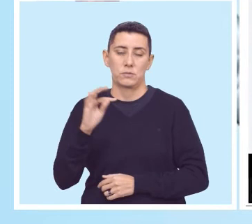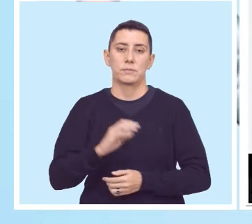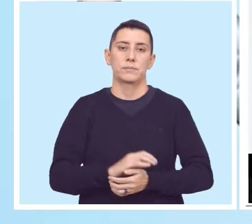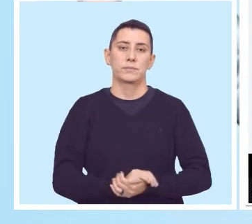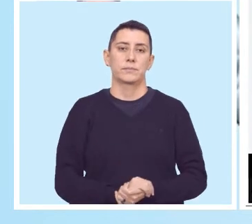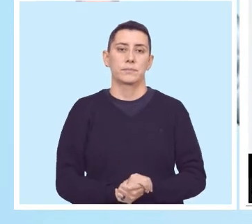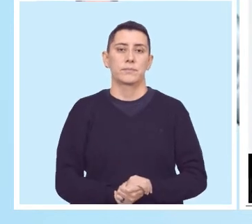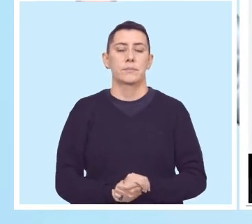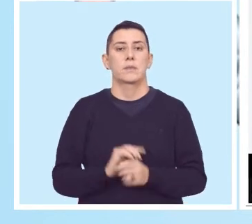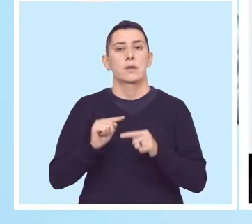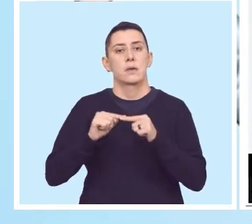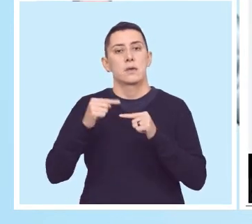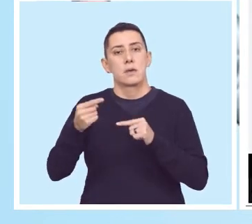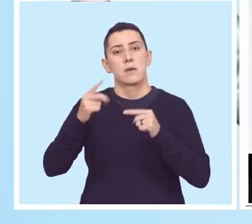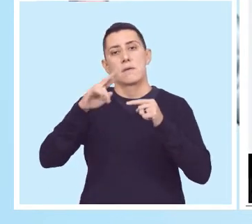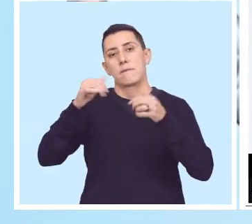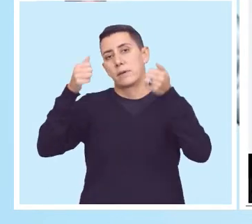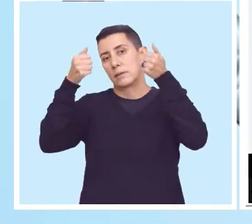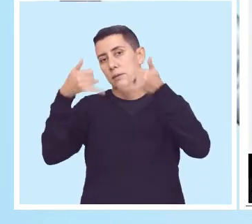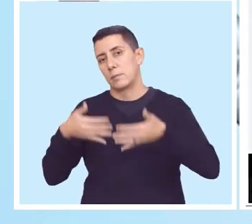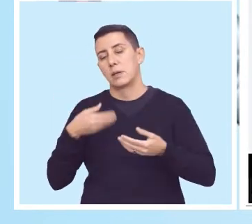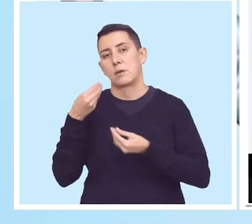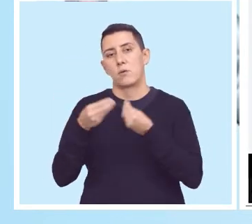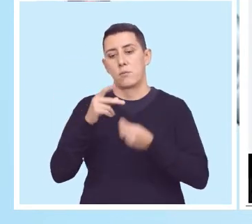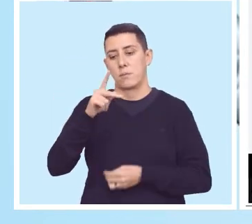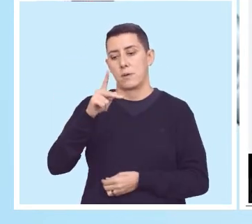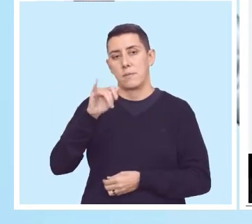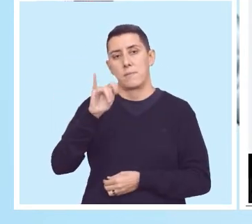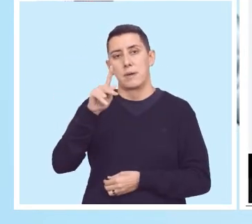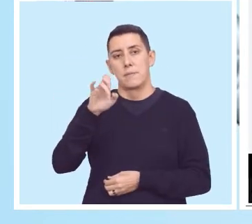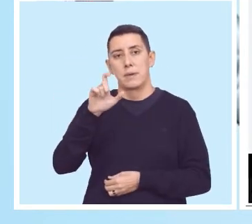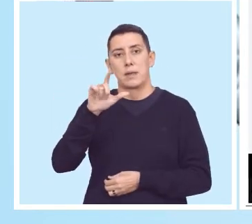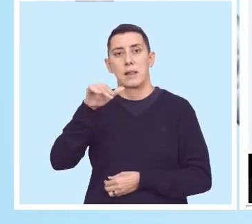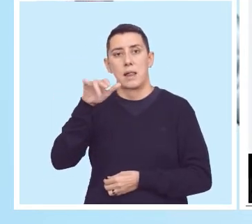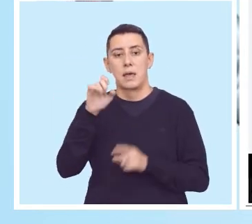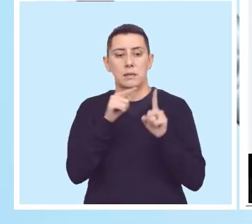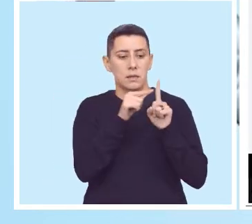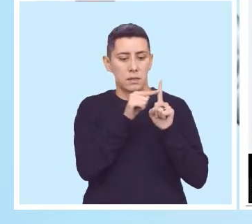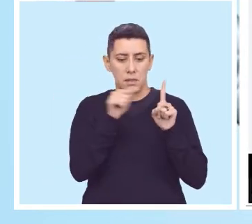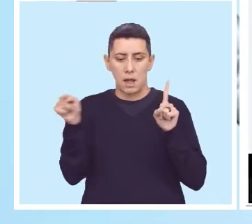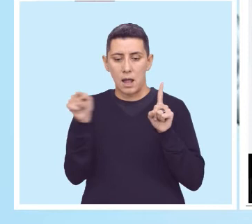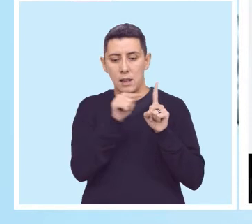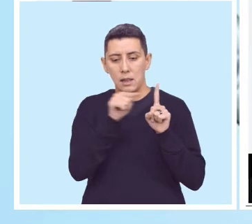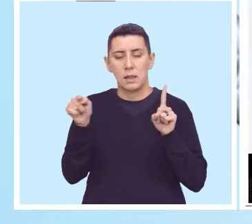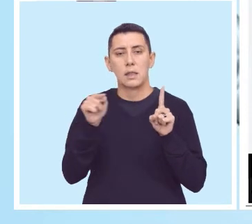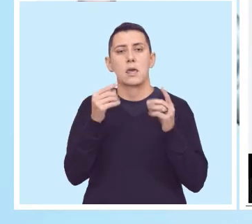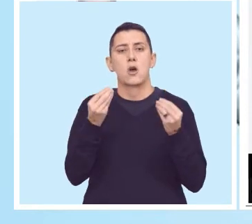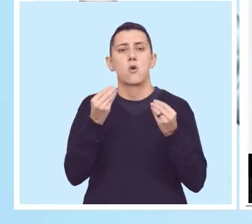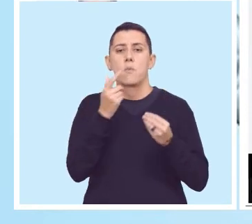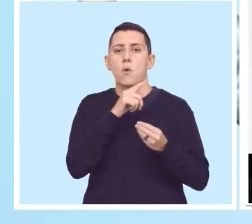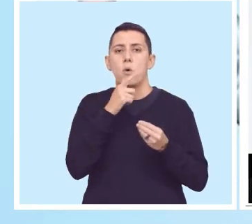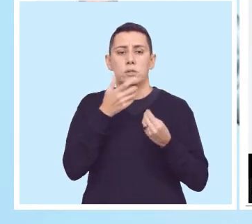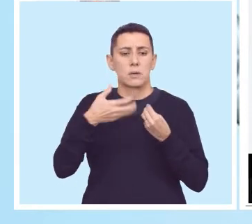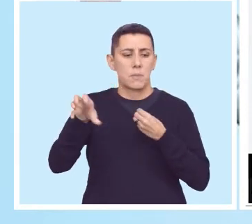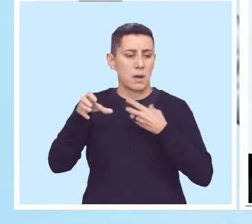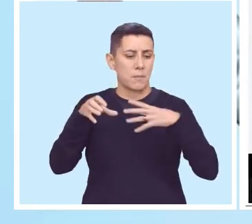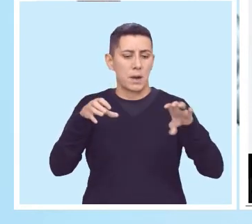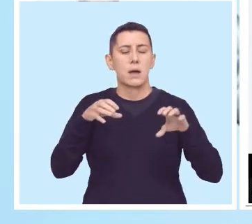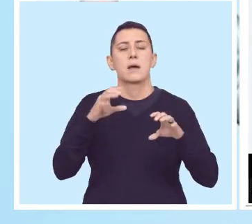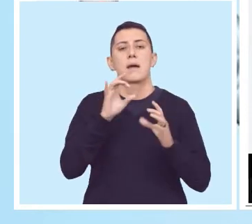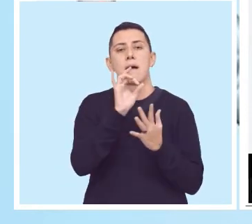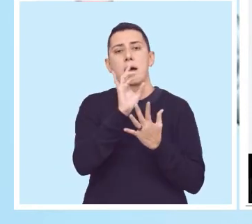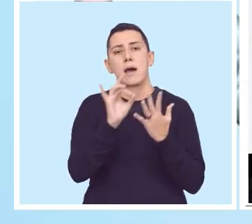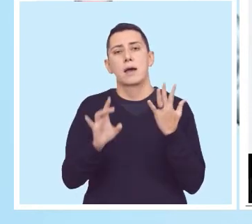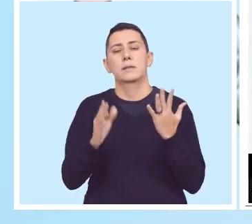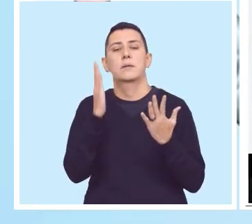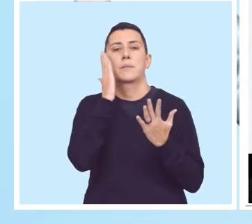Em sequência, vamos falar um pouquinho mais sobre a pipeline de classificação, como que acontece passo a passo para que seja possível inferir